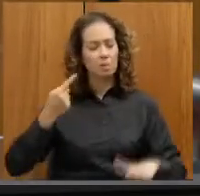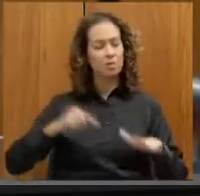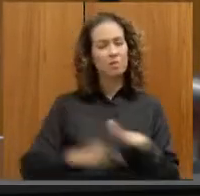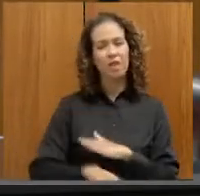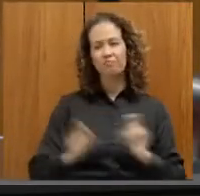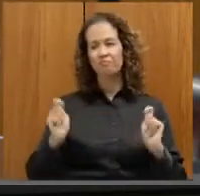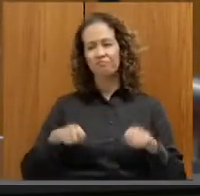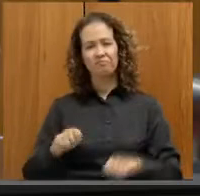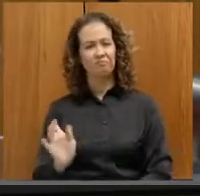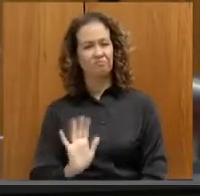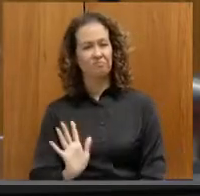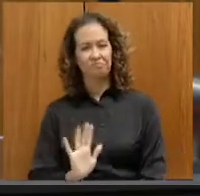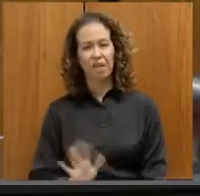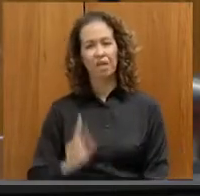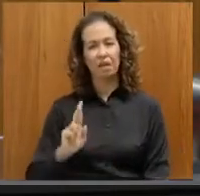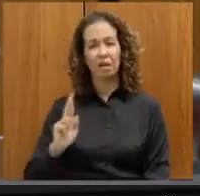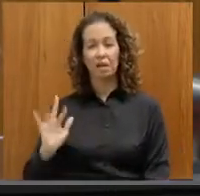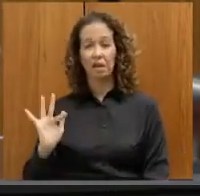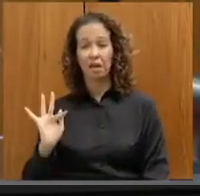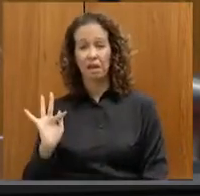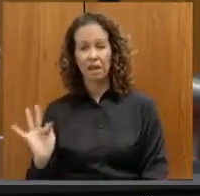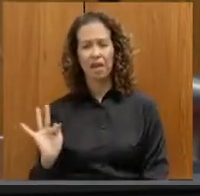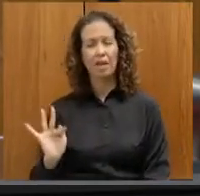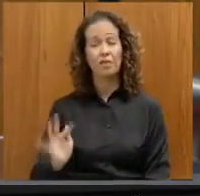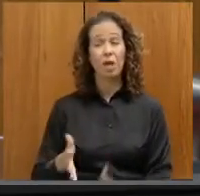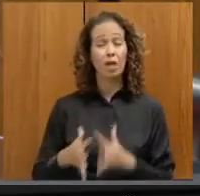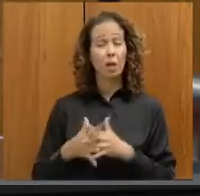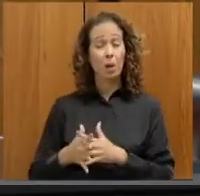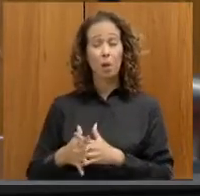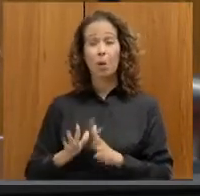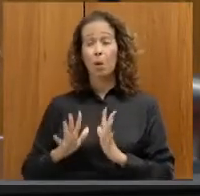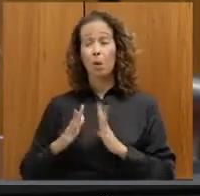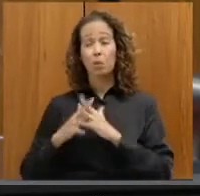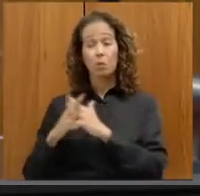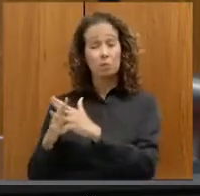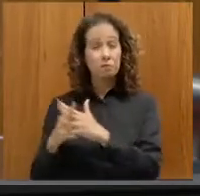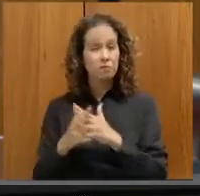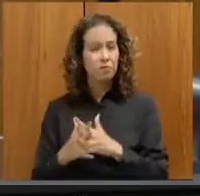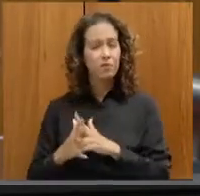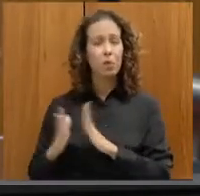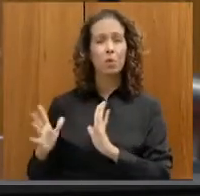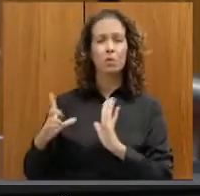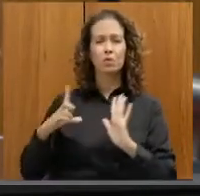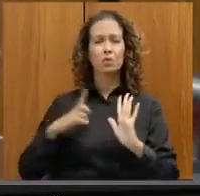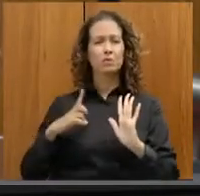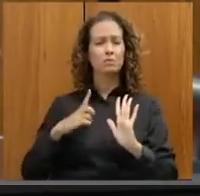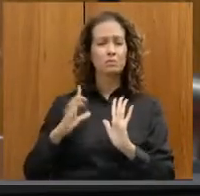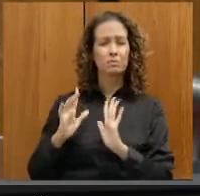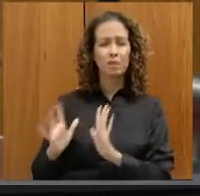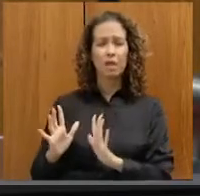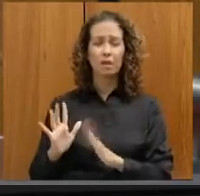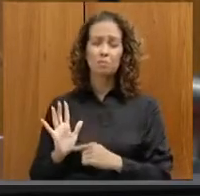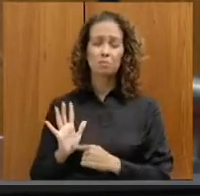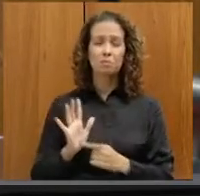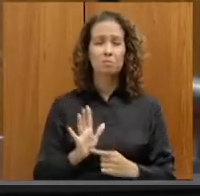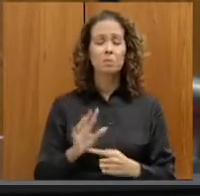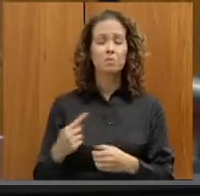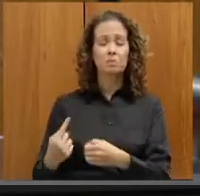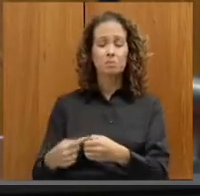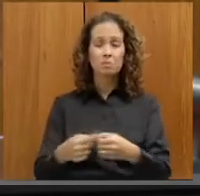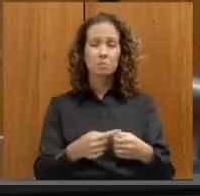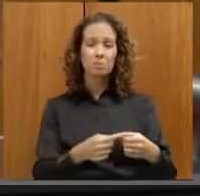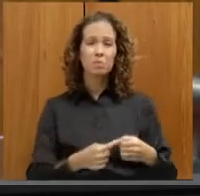aprofundar regime de recuperação fiscal ele é extremamente complexo a vedações o fatos para o município a